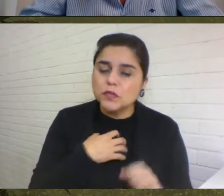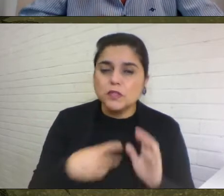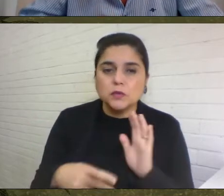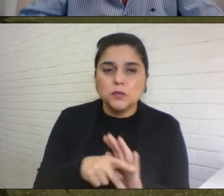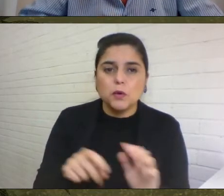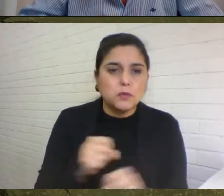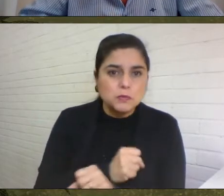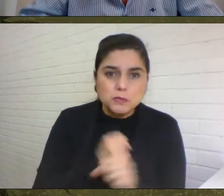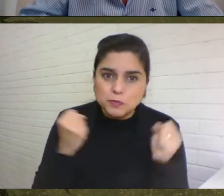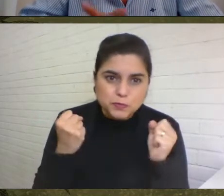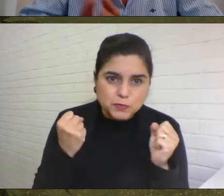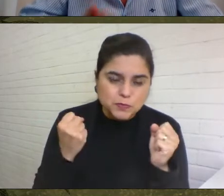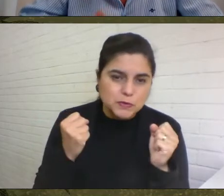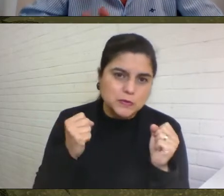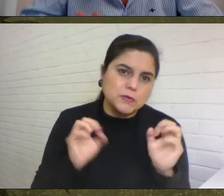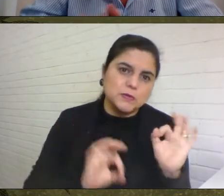fazer